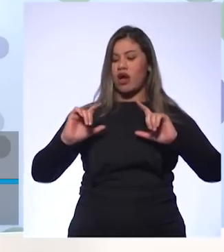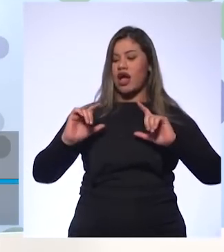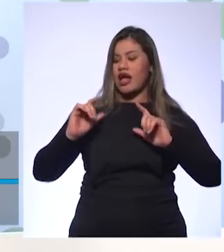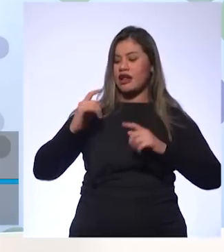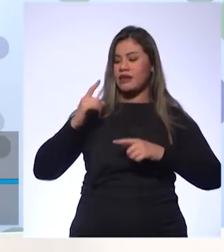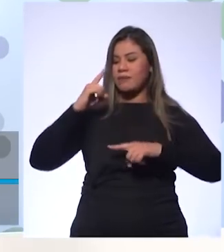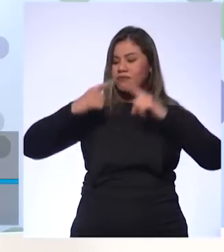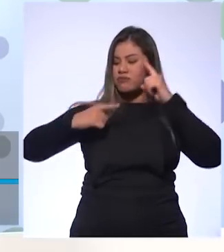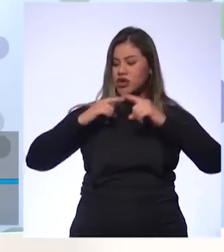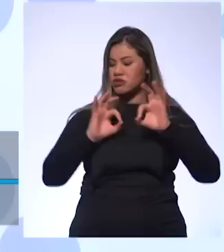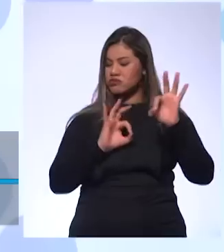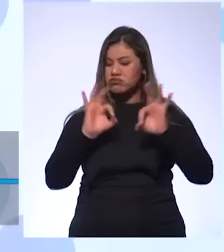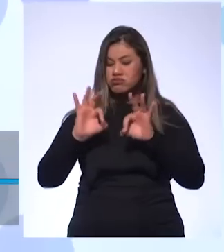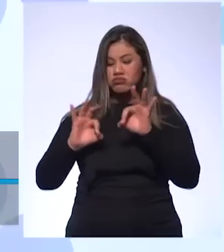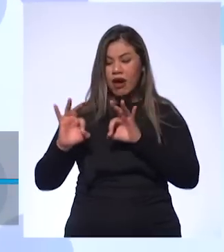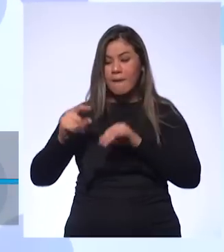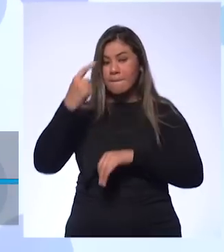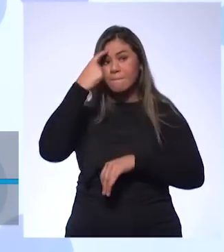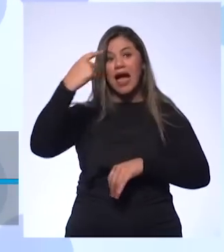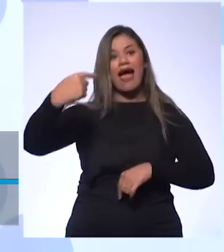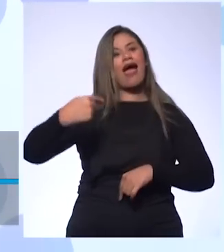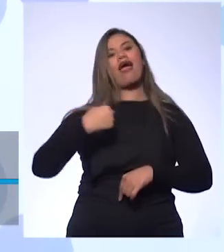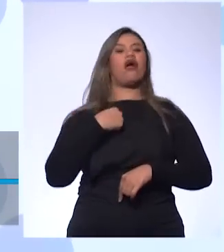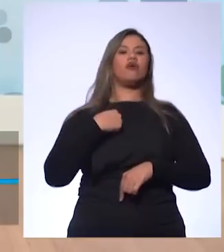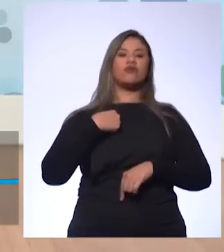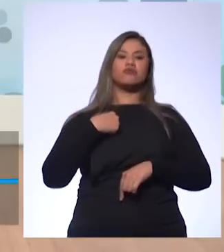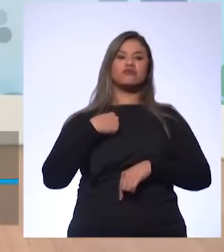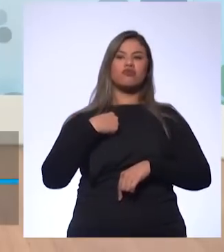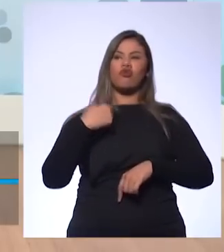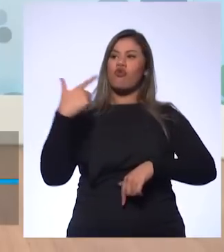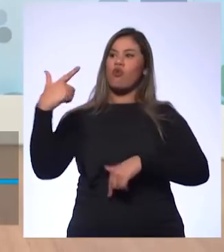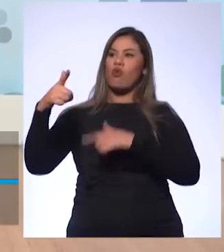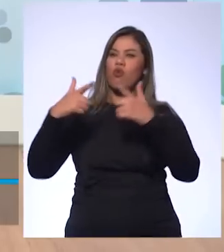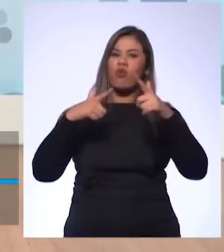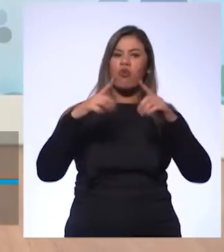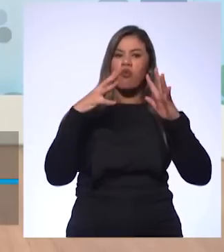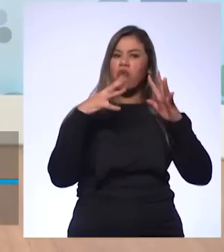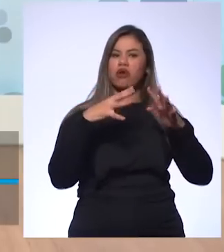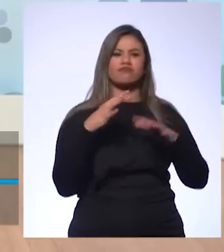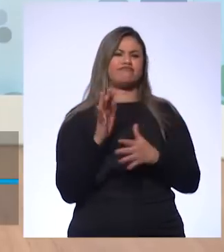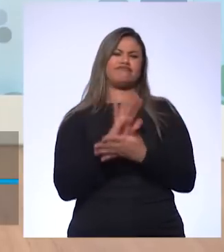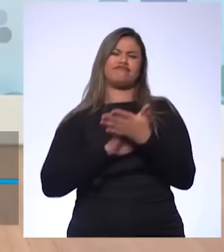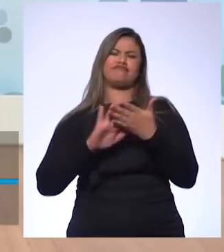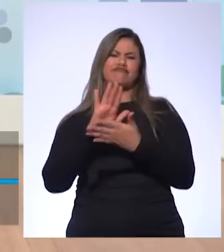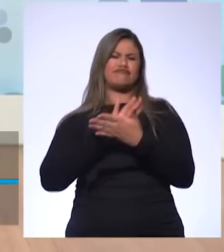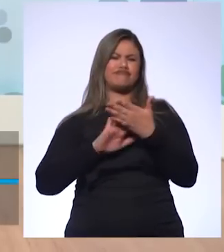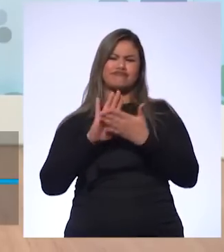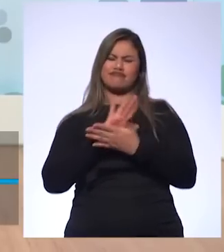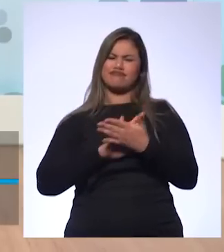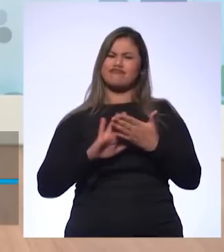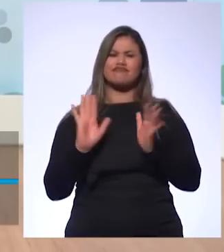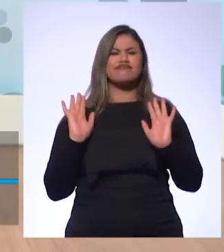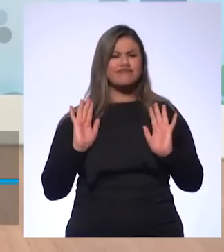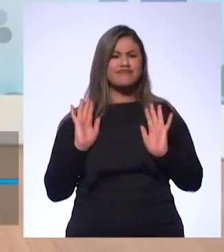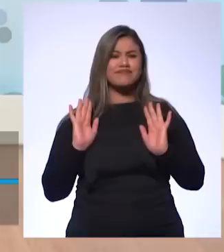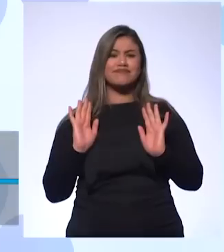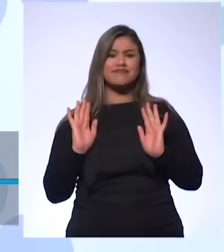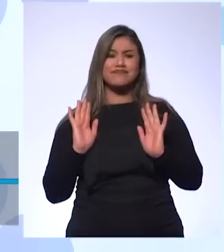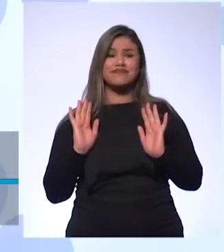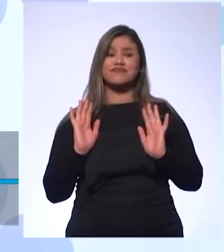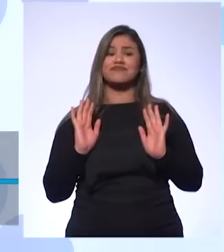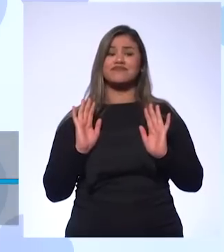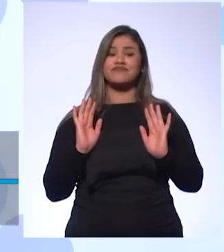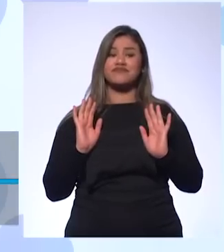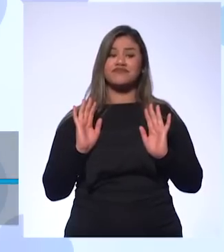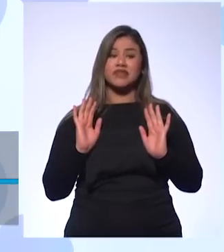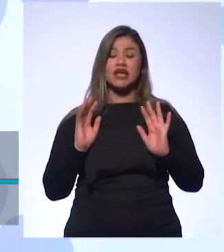Us. Exatamente. Vocês sabem, né, que a gente Eles tá tão- falando. Não, a galera já se ligou. Amorecos,